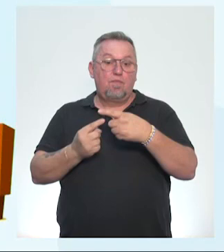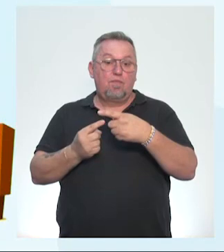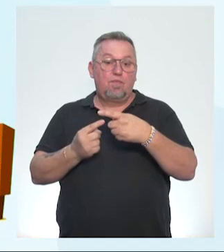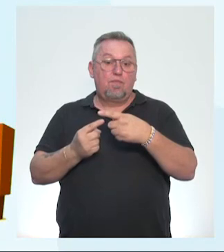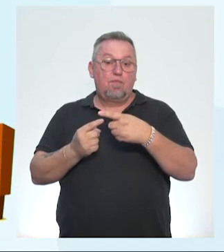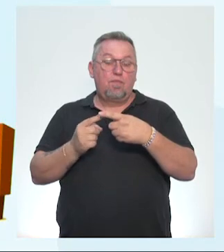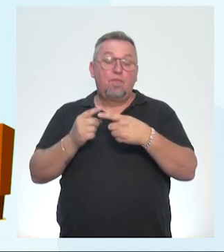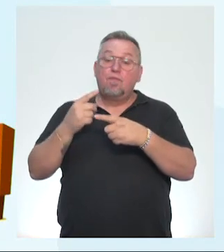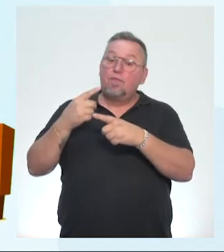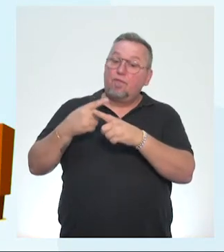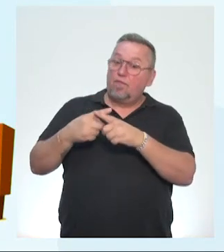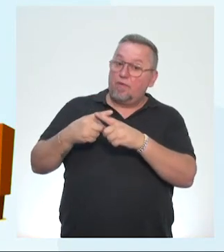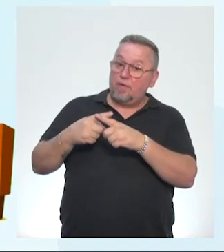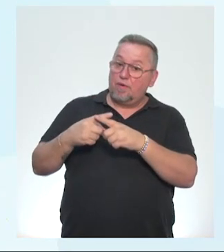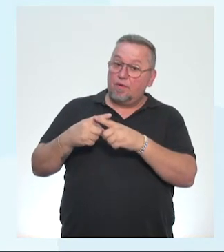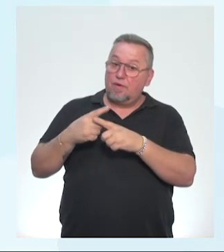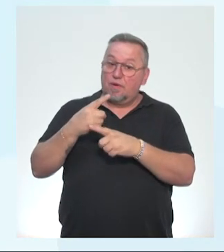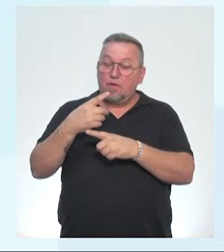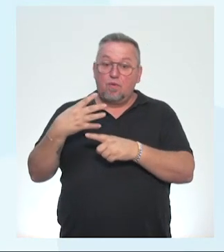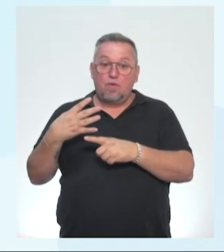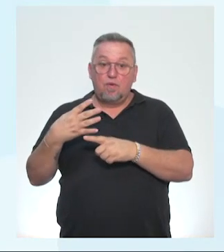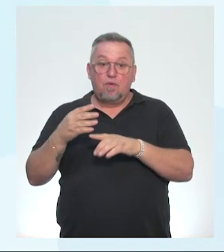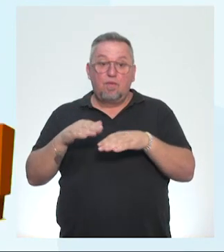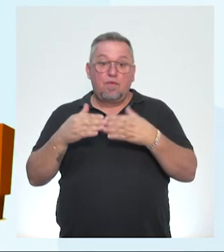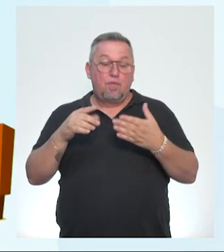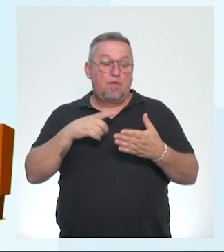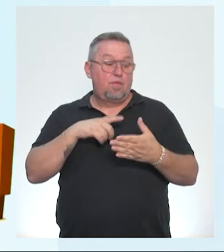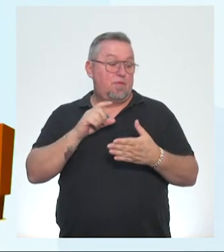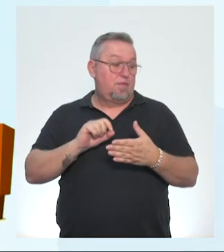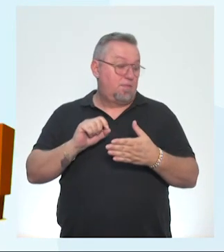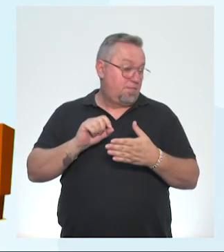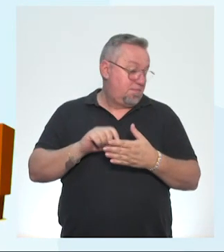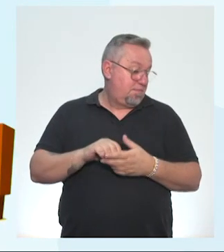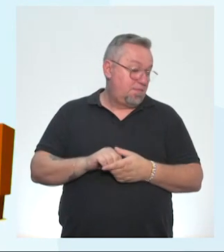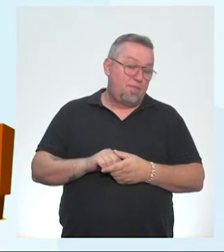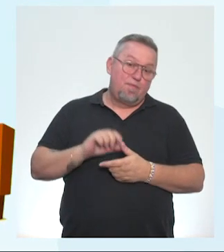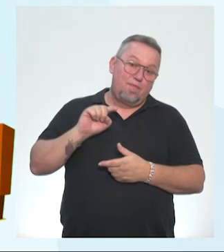75, vezes o 14. Portanto, temos aí, olha lá,